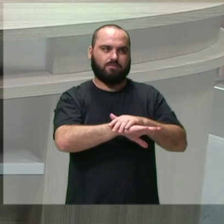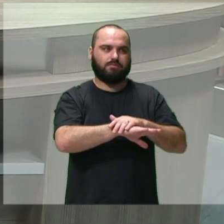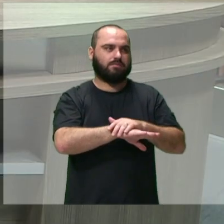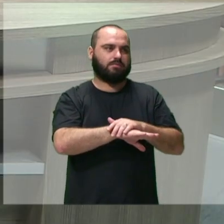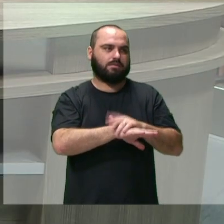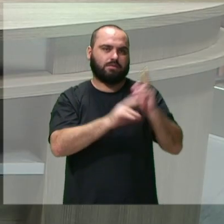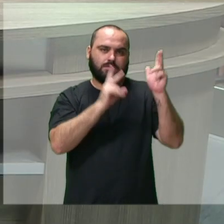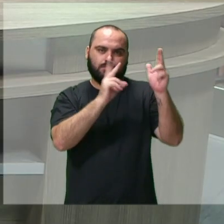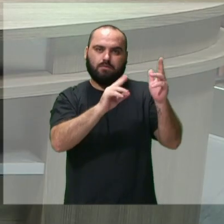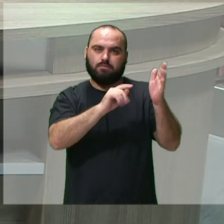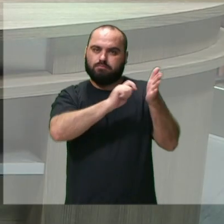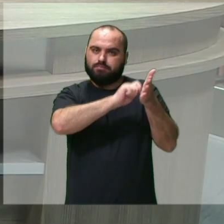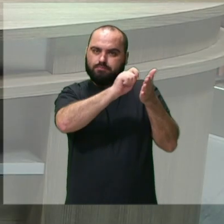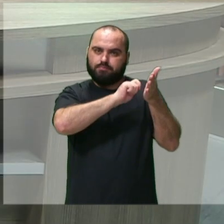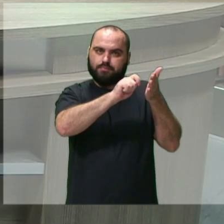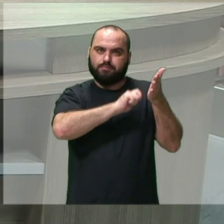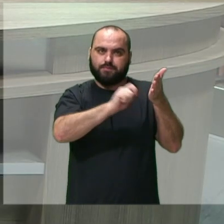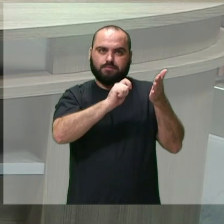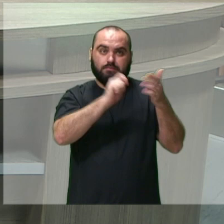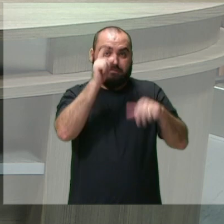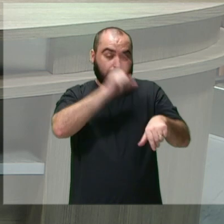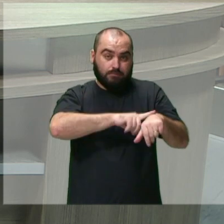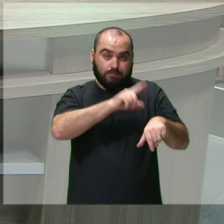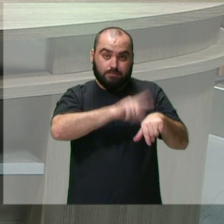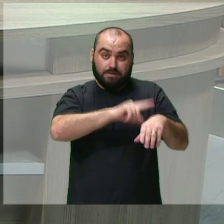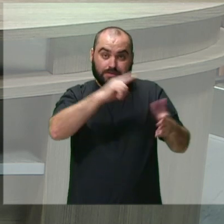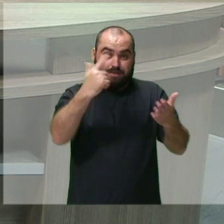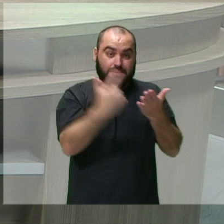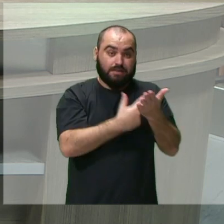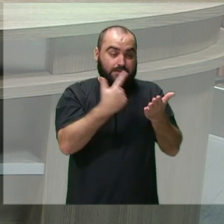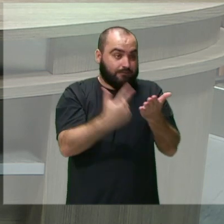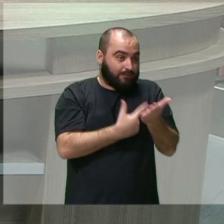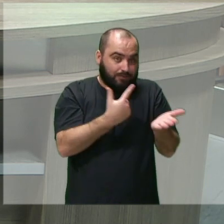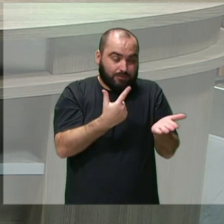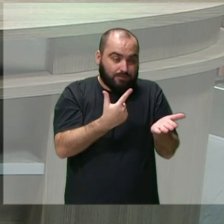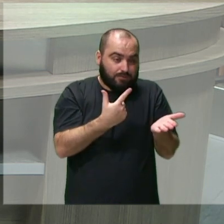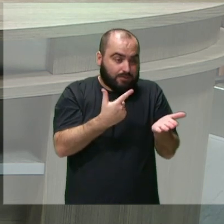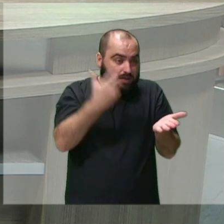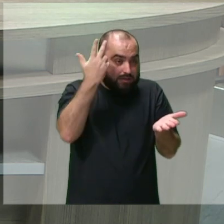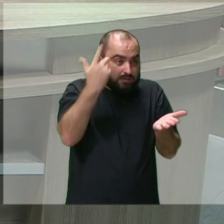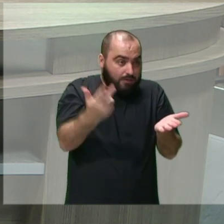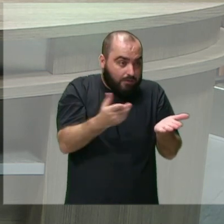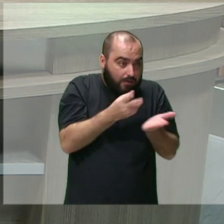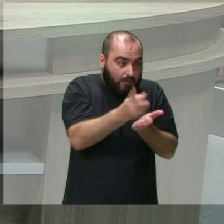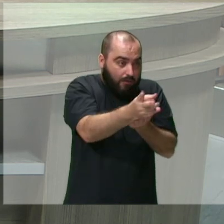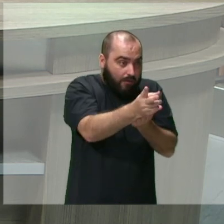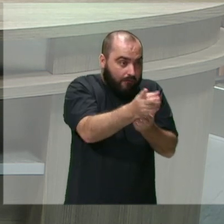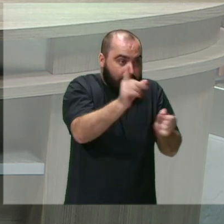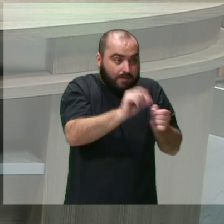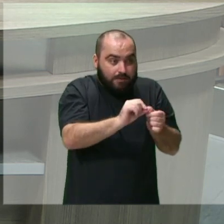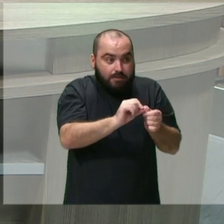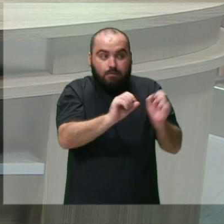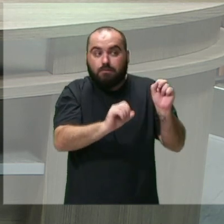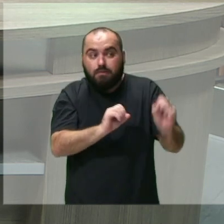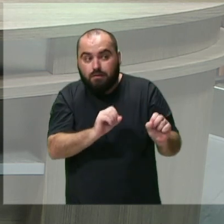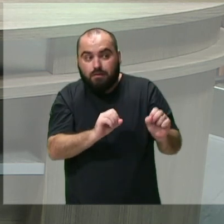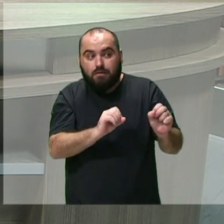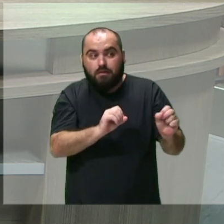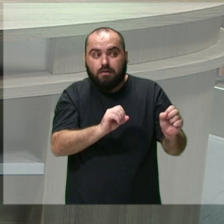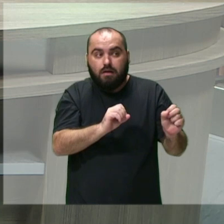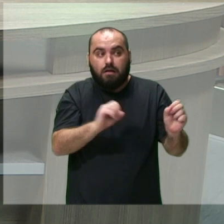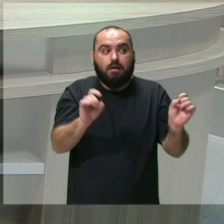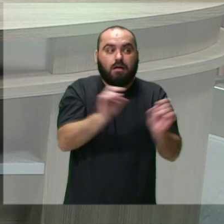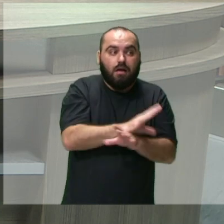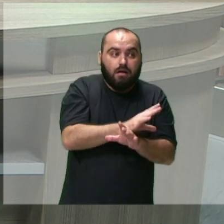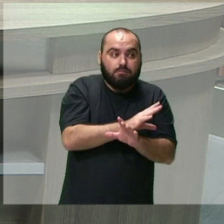como o escritor. Chega um momento no livro que é agora, para onde que essa história vai? Será que eu devo continuar? Será que não devo? Devo encerrar? Como